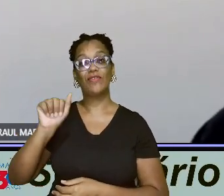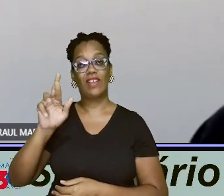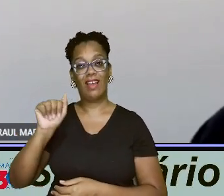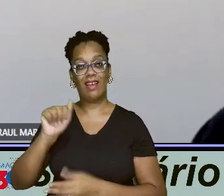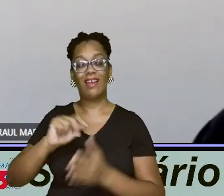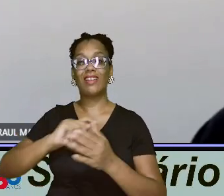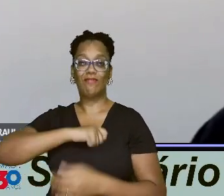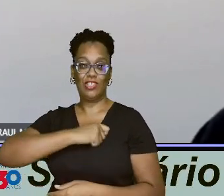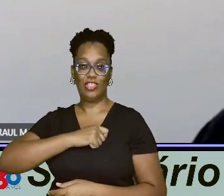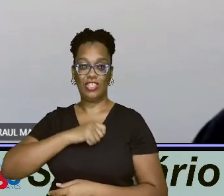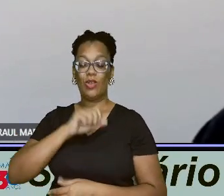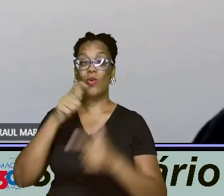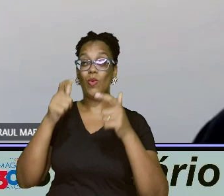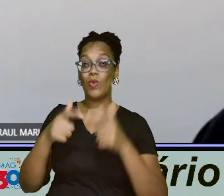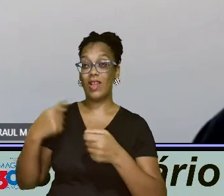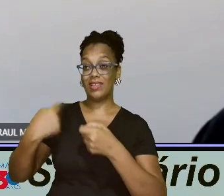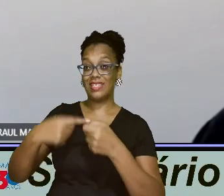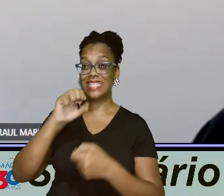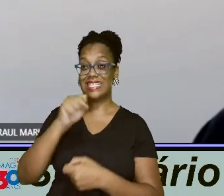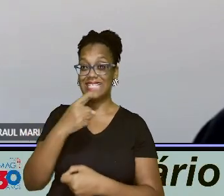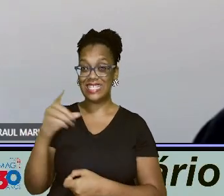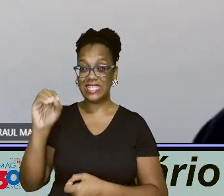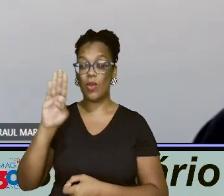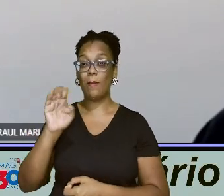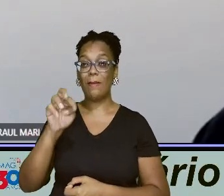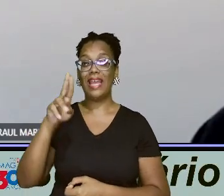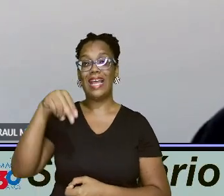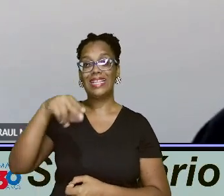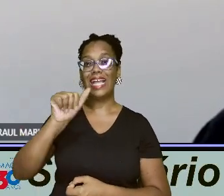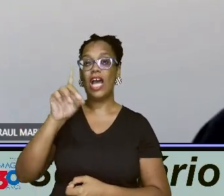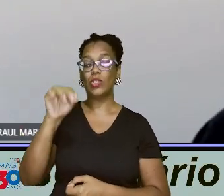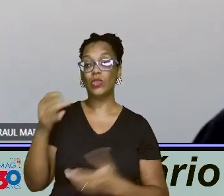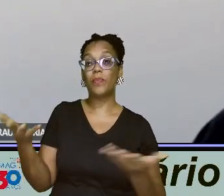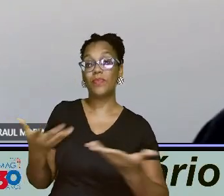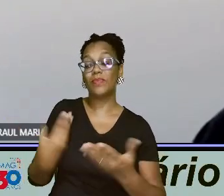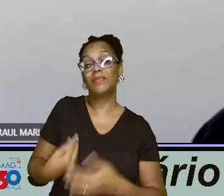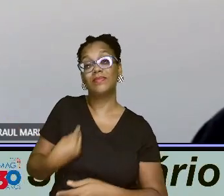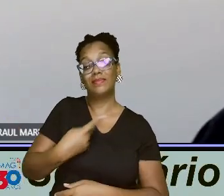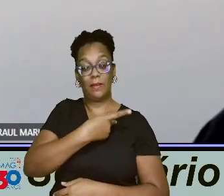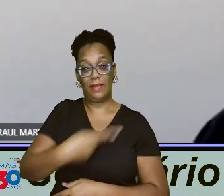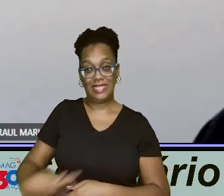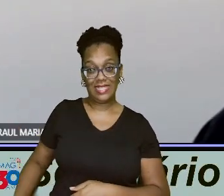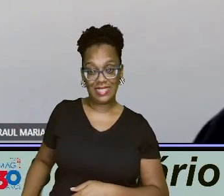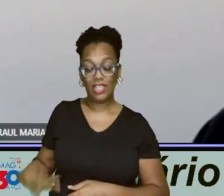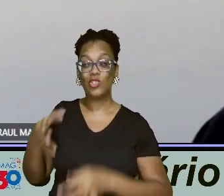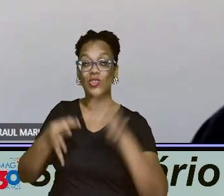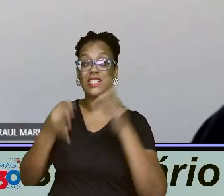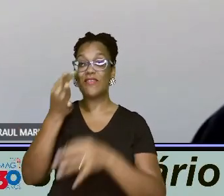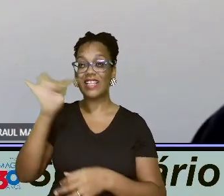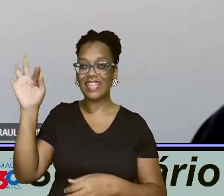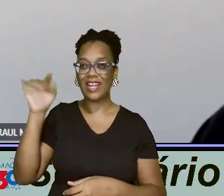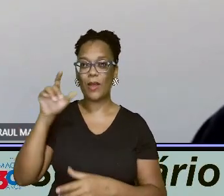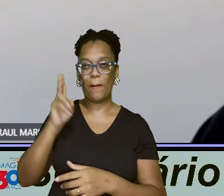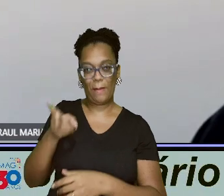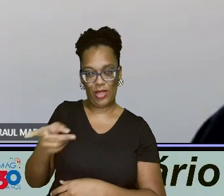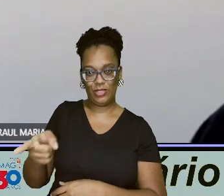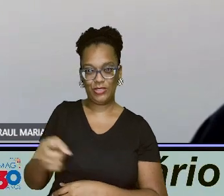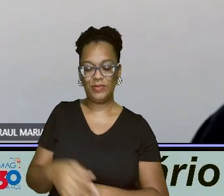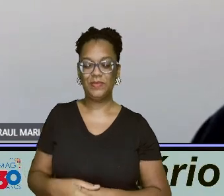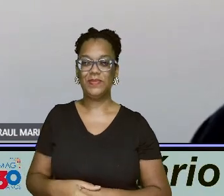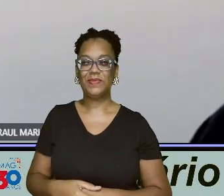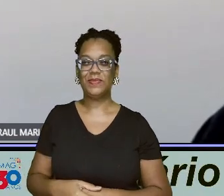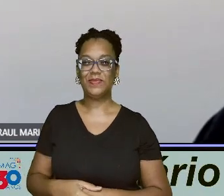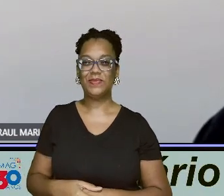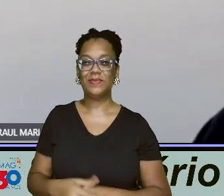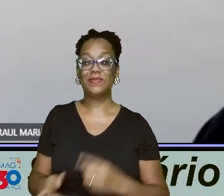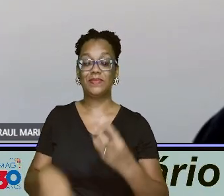Campo, atualmente está na presidência da Central de Aspas Públicas da Justiça Federal de Primeiro Grau. O doutor Paulo